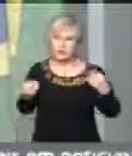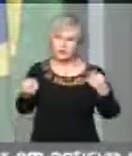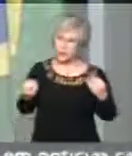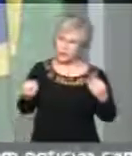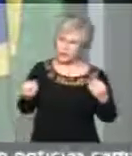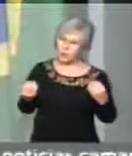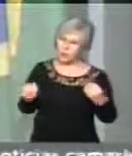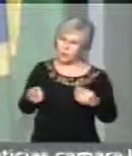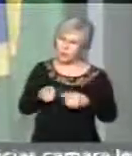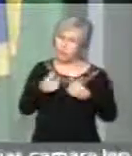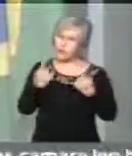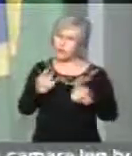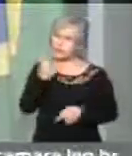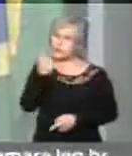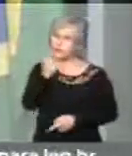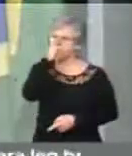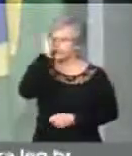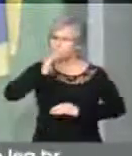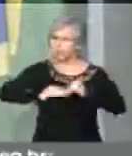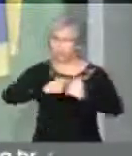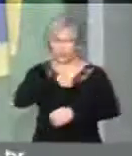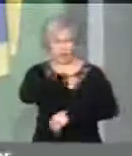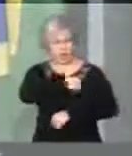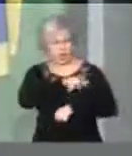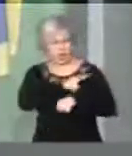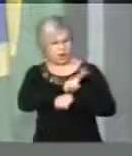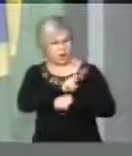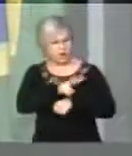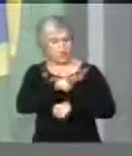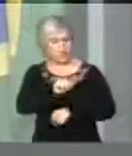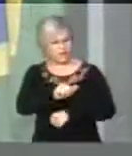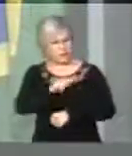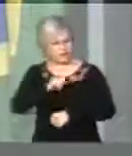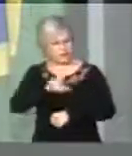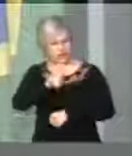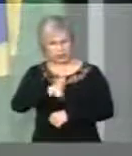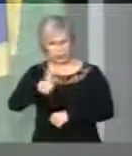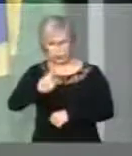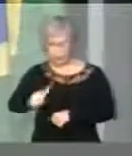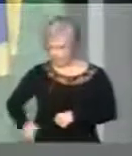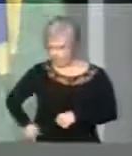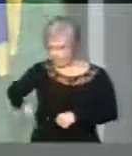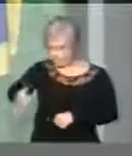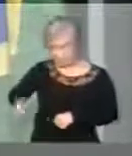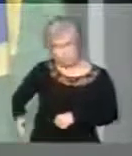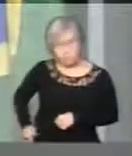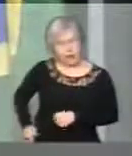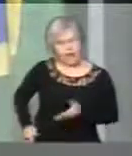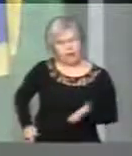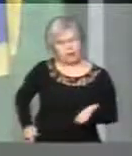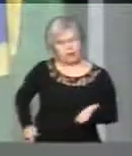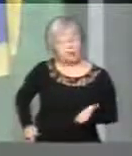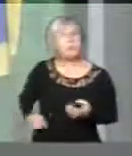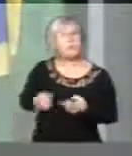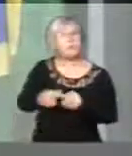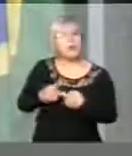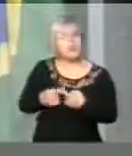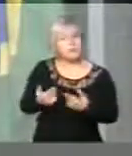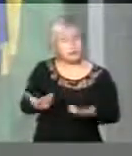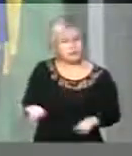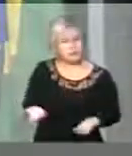auditor, para que um auditor fiscal vai querer usar uma arma de fogo? Presidente, eu acho que,